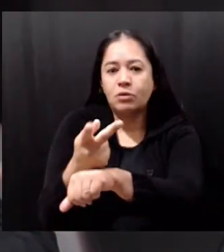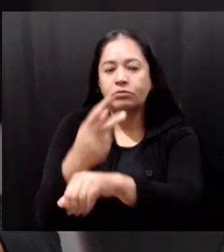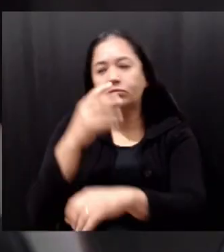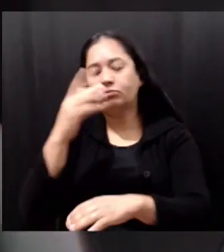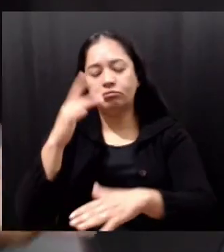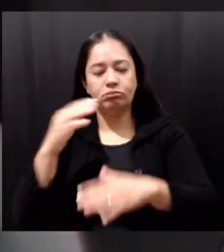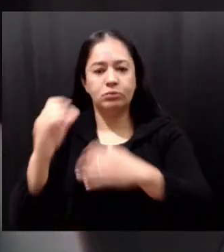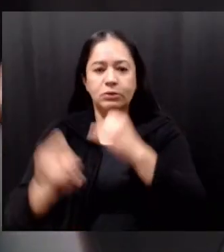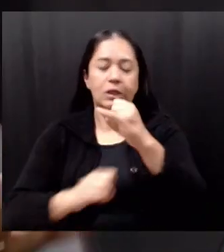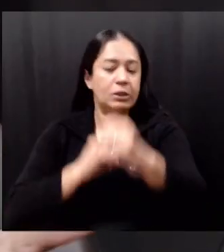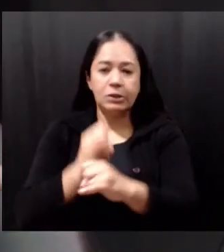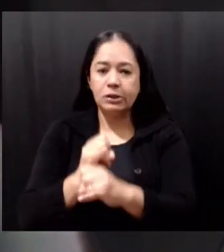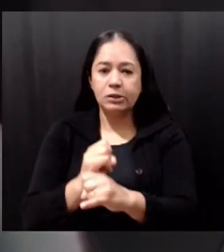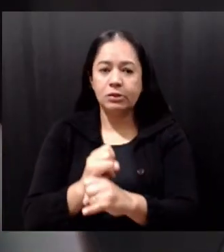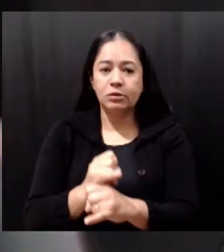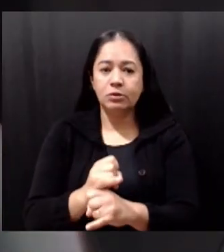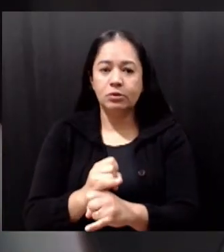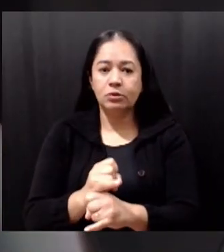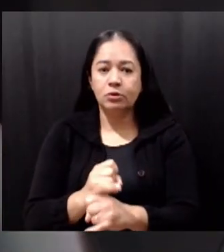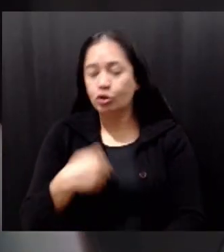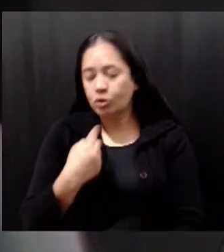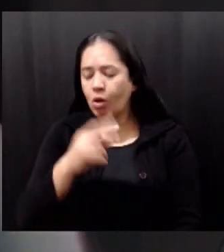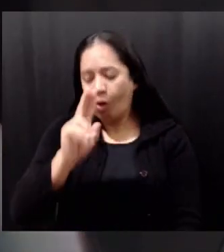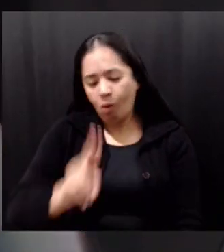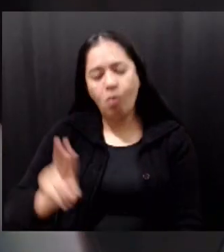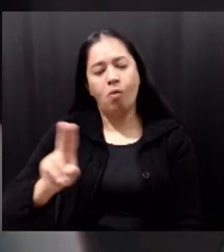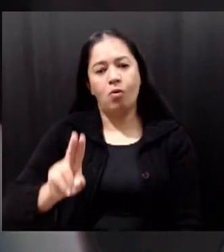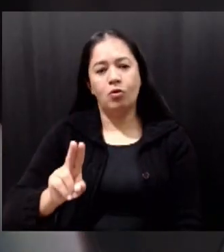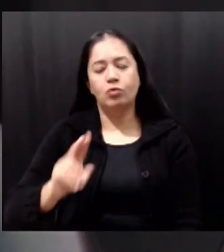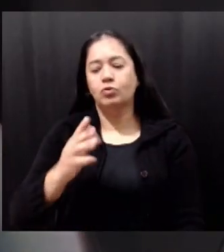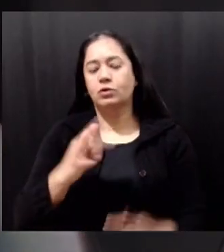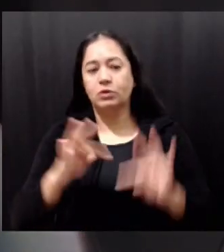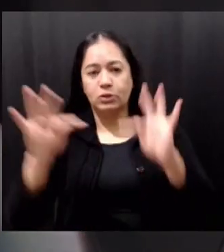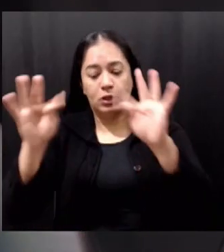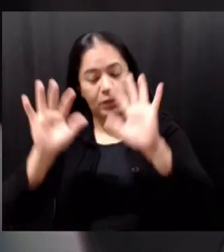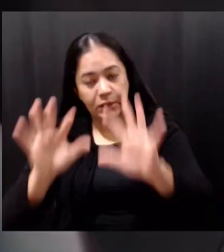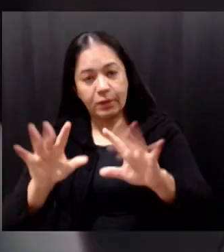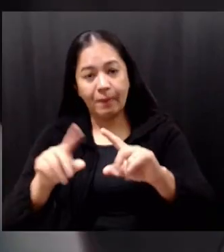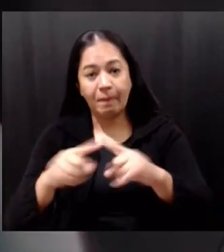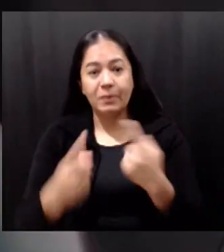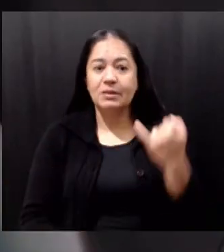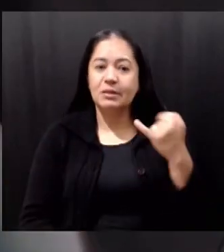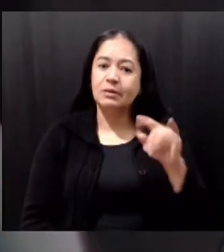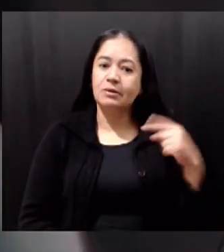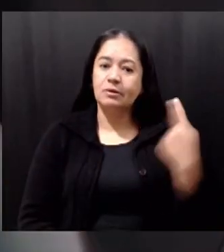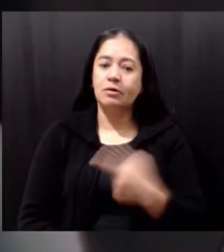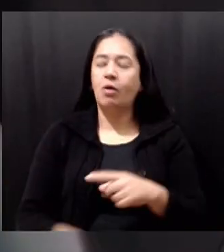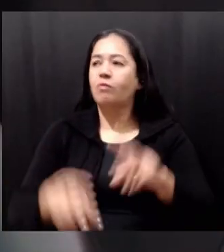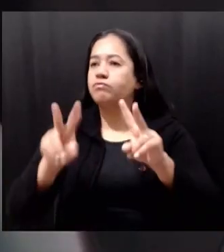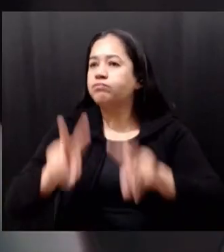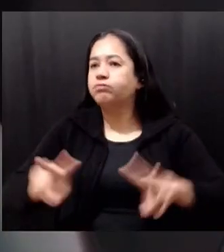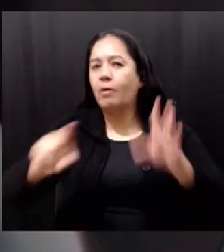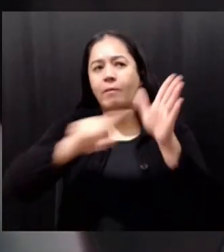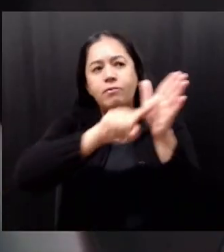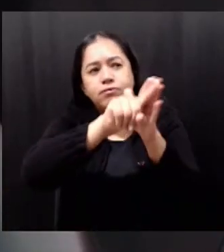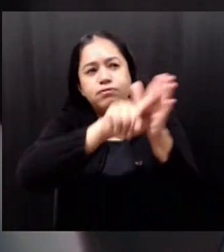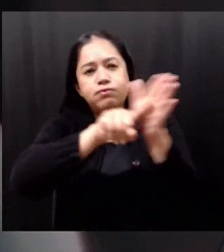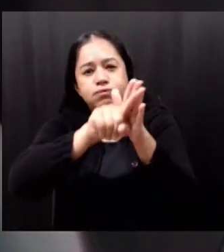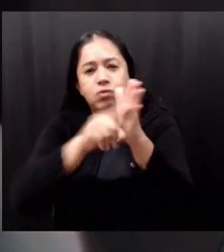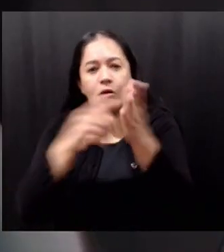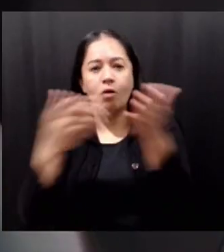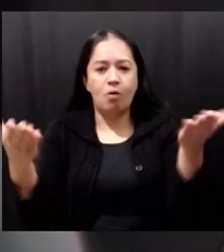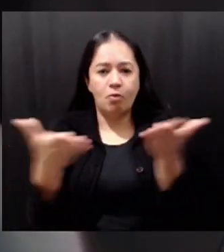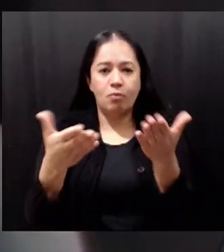que usar, a gente usa no nosso dia a dia, né, a tecnologia está aí presente, mas se a gente for dar uma olhada nas pesquisas mais recentes sobre o efeito das